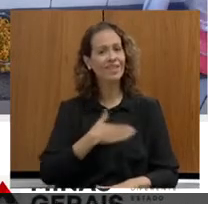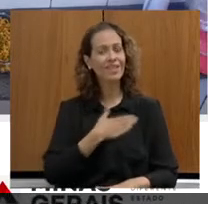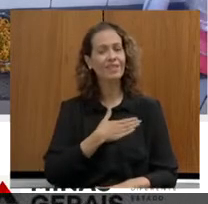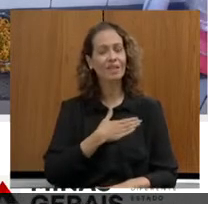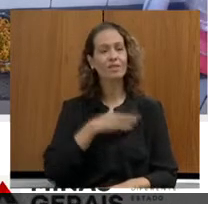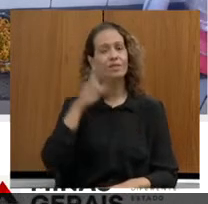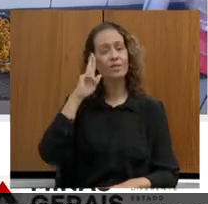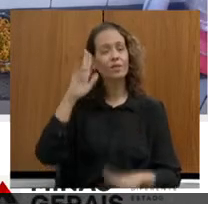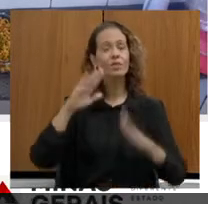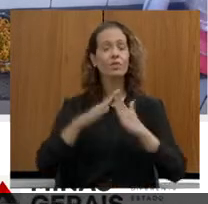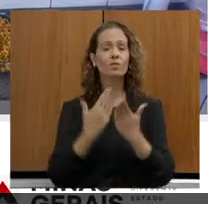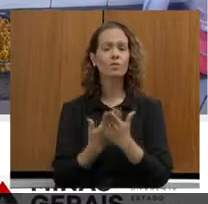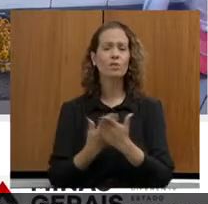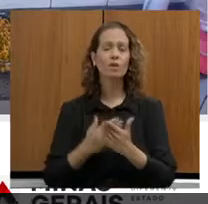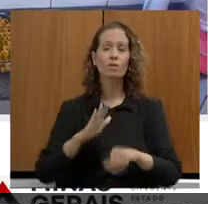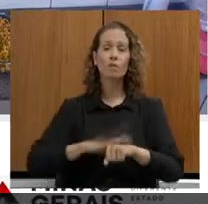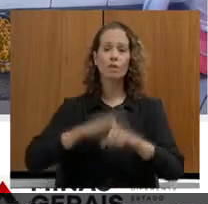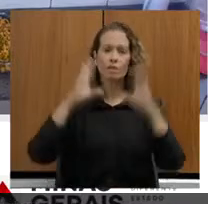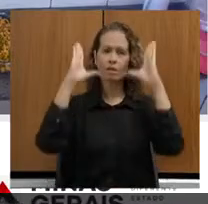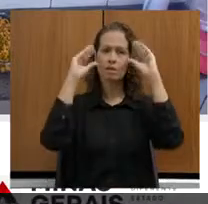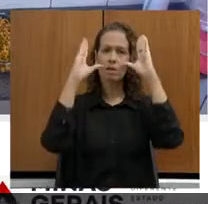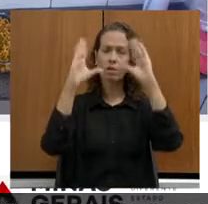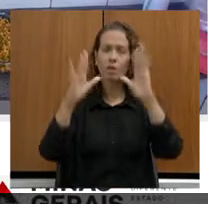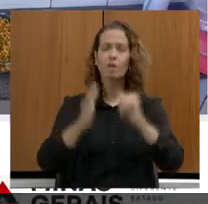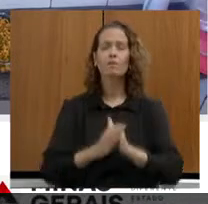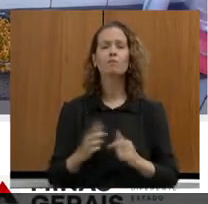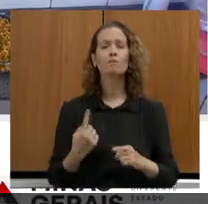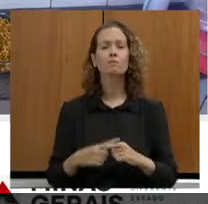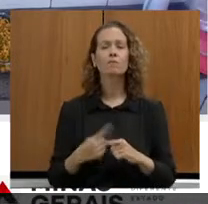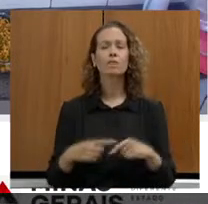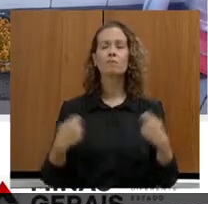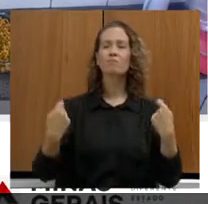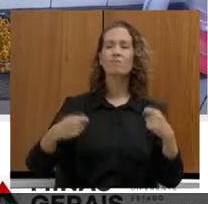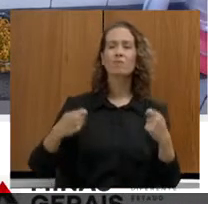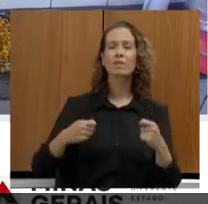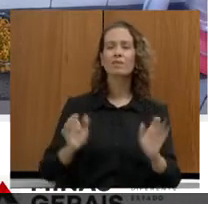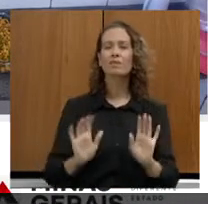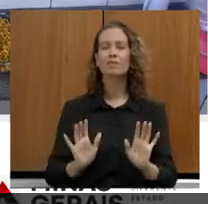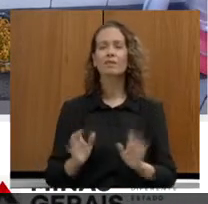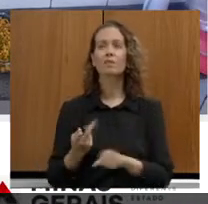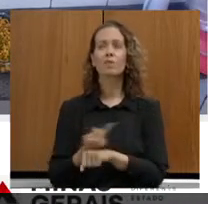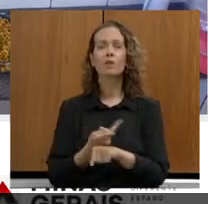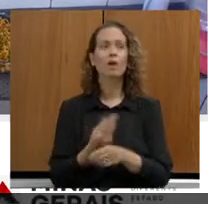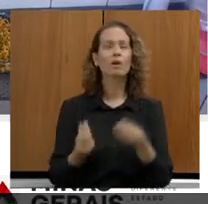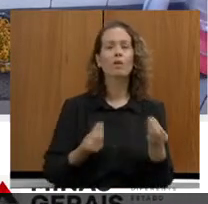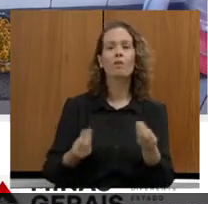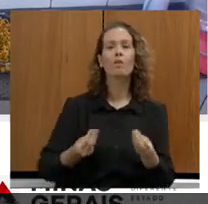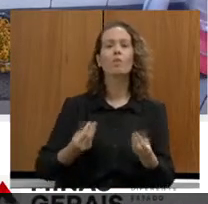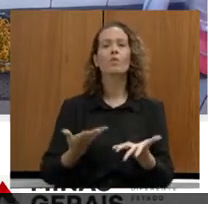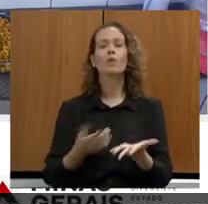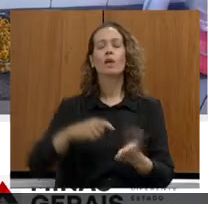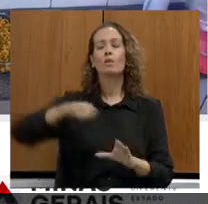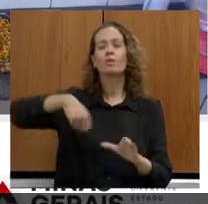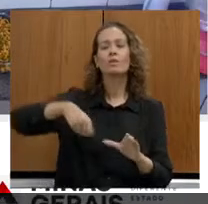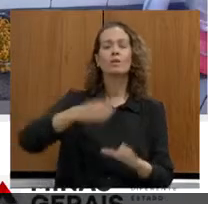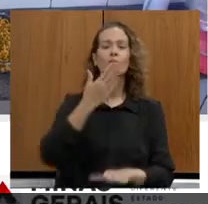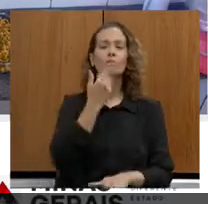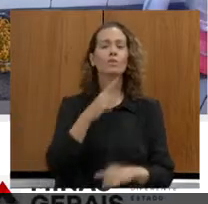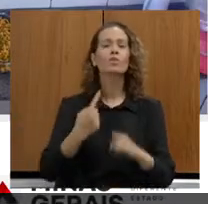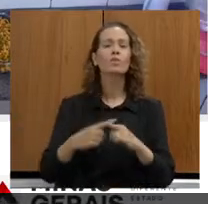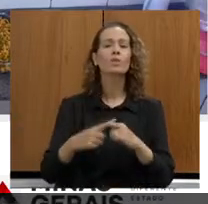de escola mais tranquilos agora não tendo o drama de procurar saber como é que ele ia cozinhar a comida porque não se podia